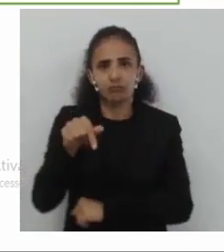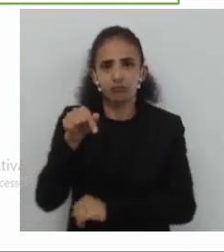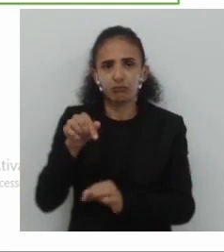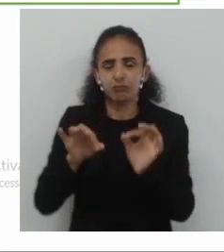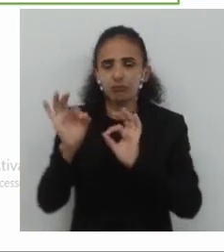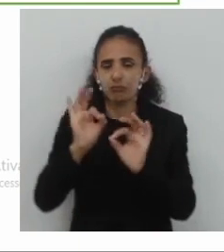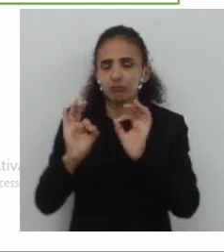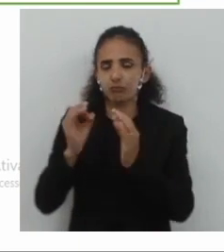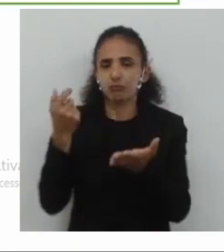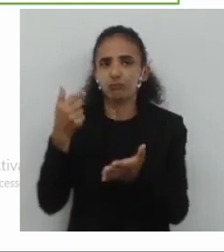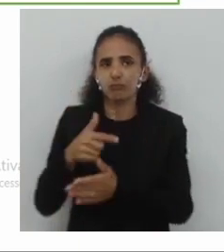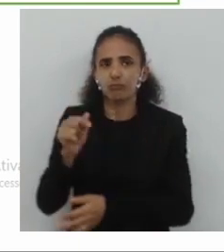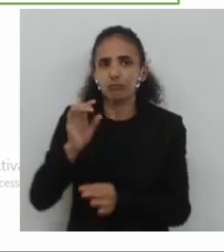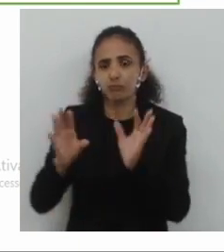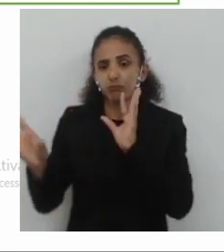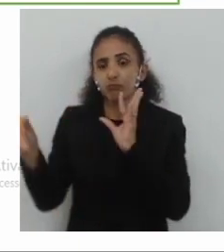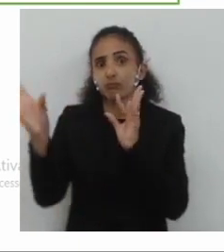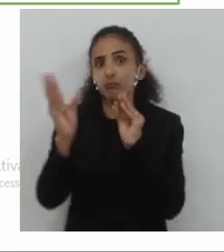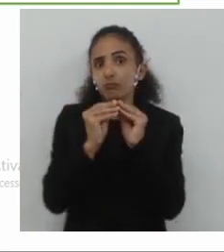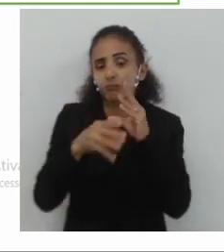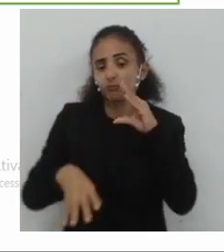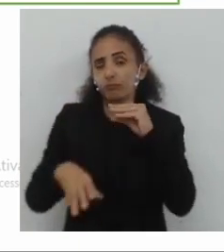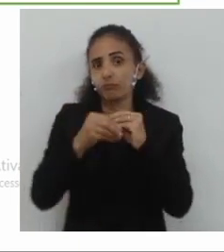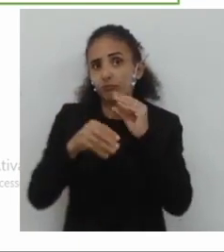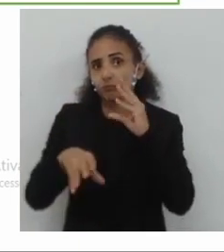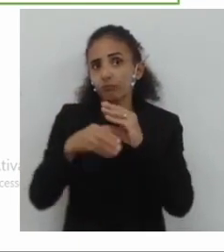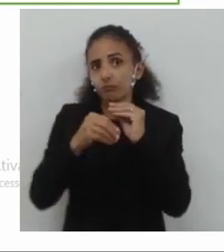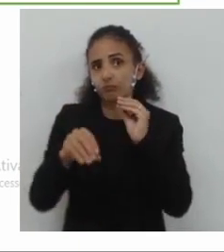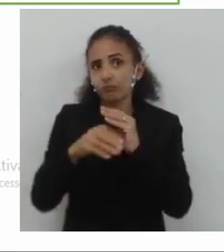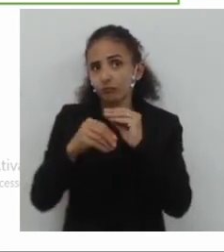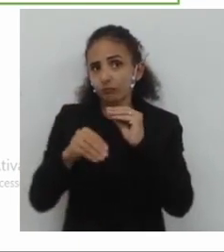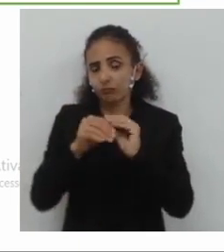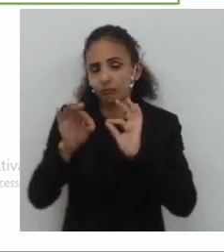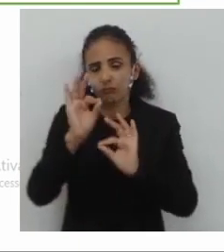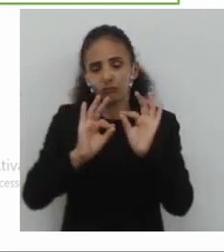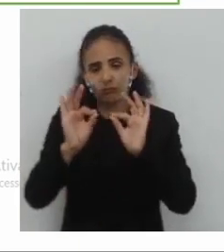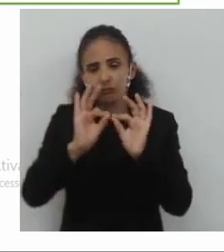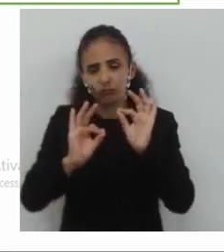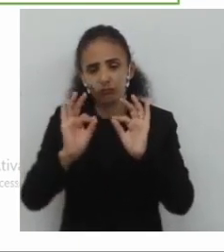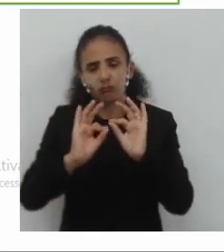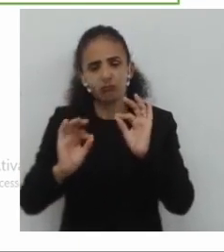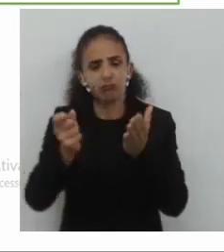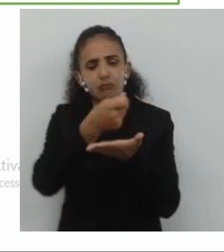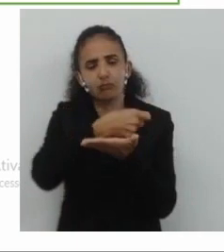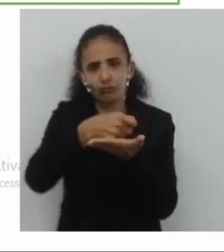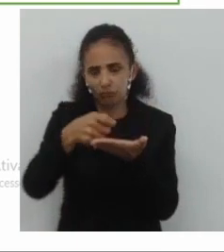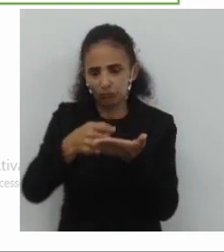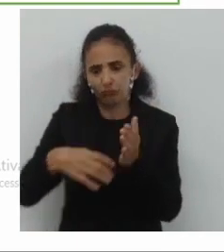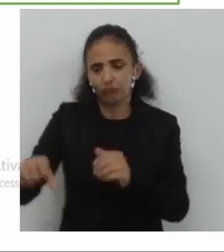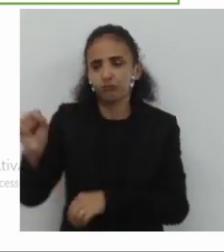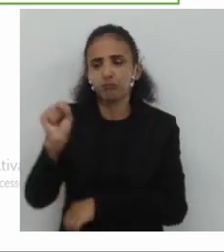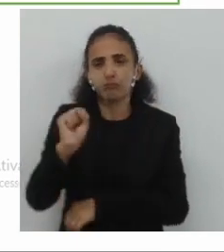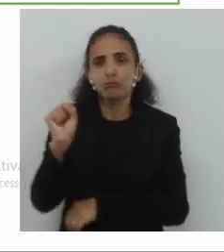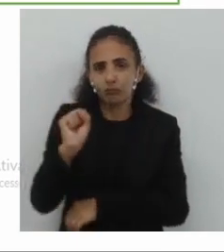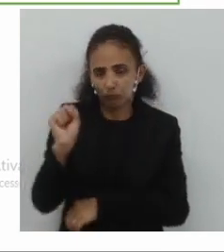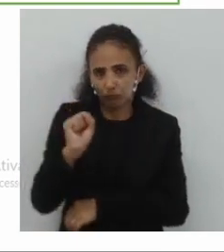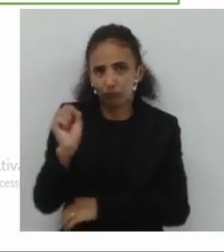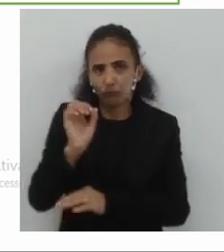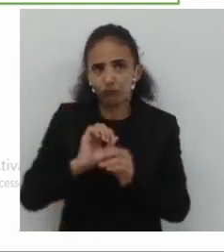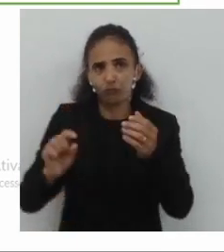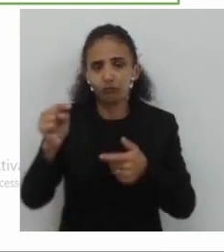Sétimo, completar o que não se registrou a tempo, preenchimento dos espaços vazios.